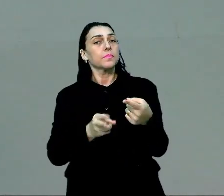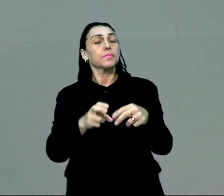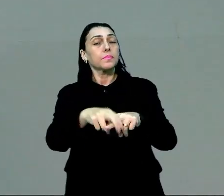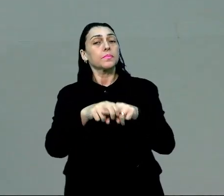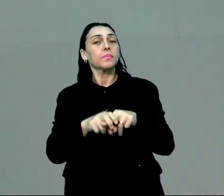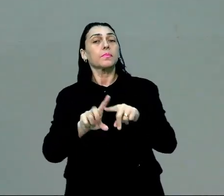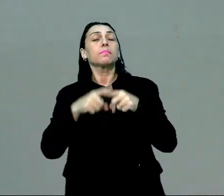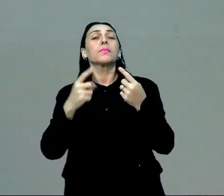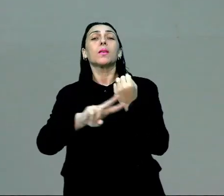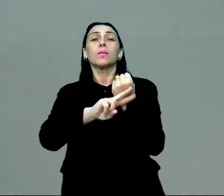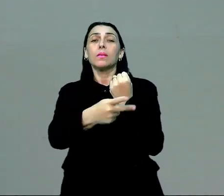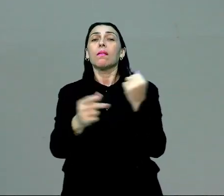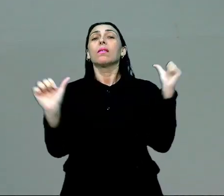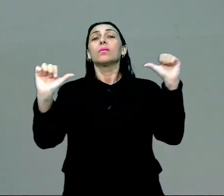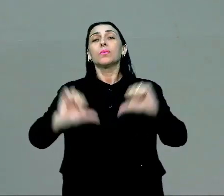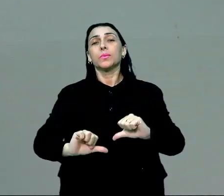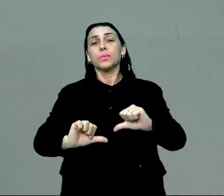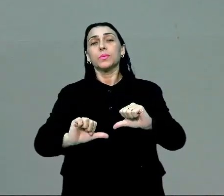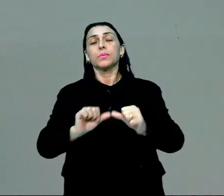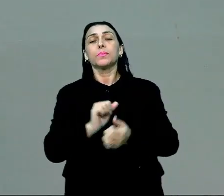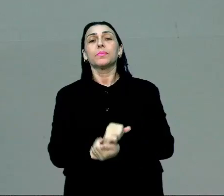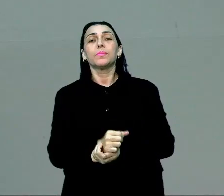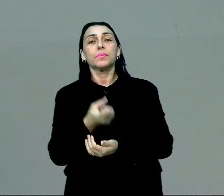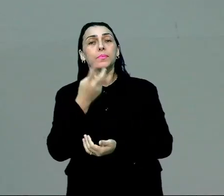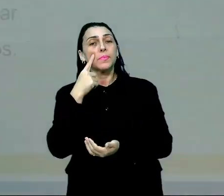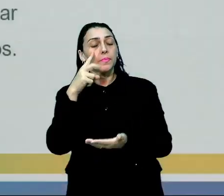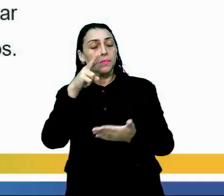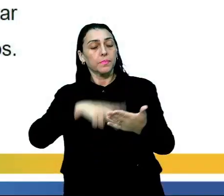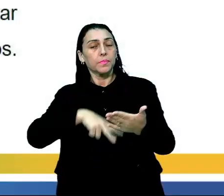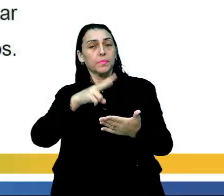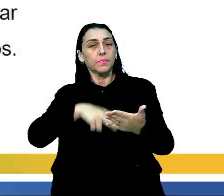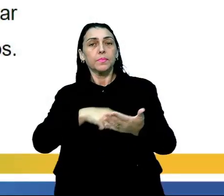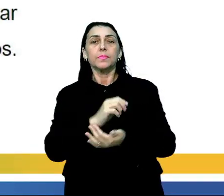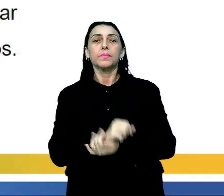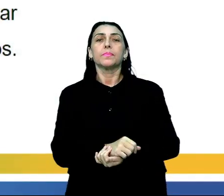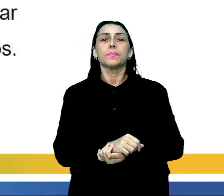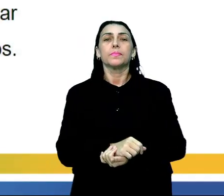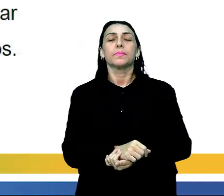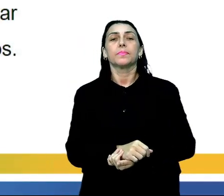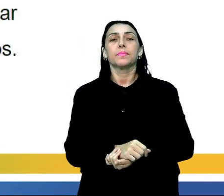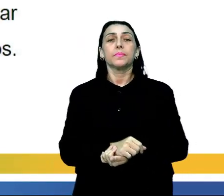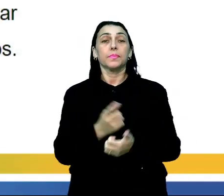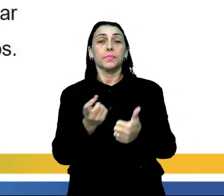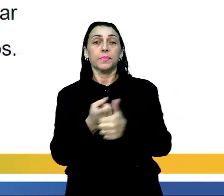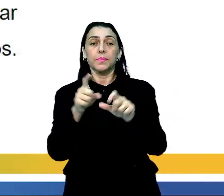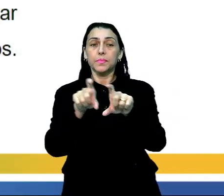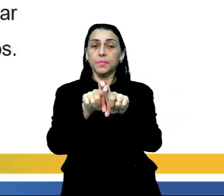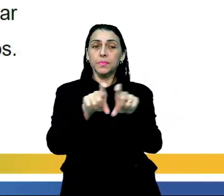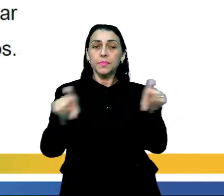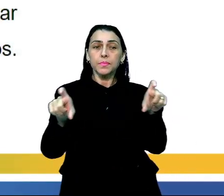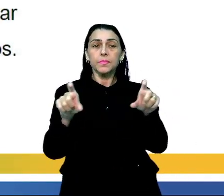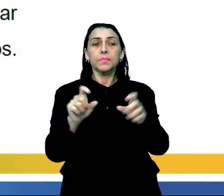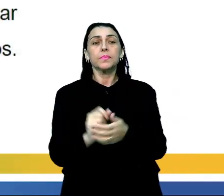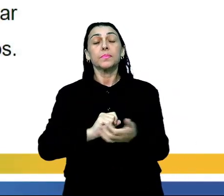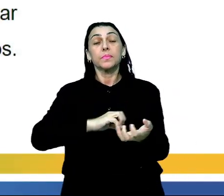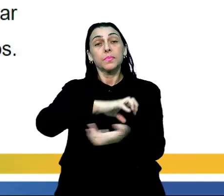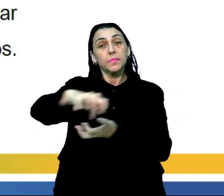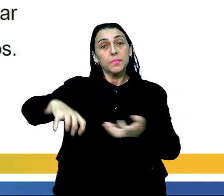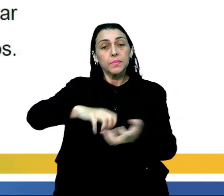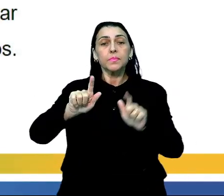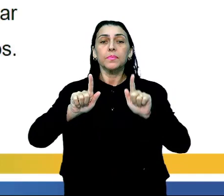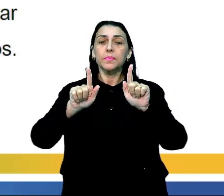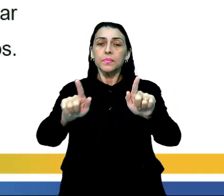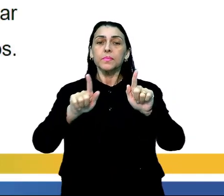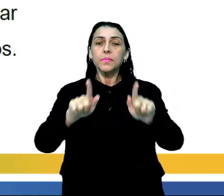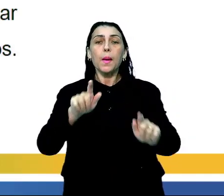porém com consequência negativa. Vamos fazer a leitura. E aí o segundo parágrafo diz assim: as greves